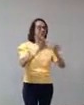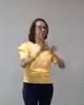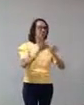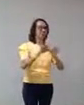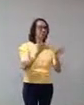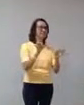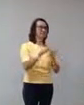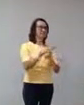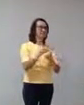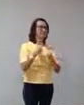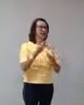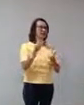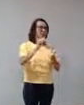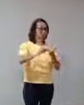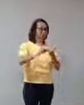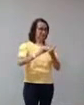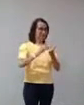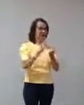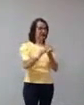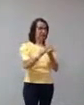incorporando mais de uma depois.